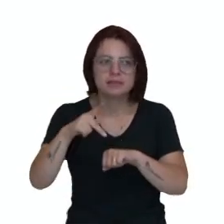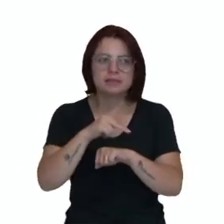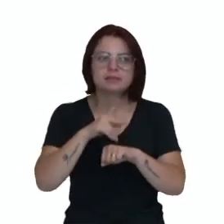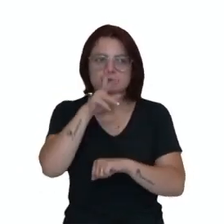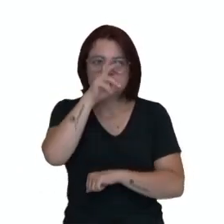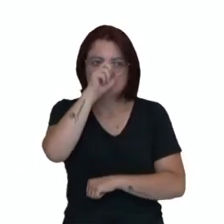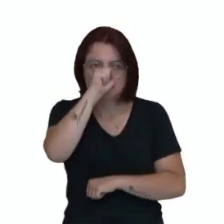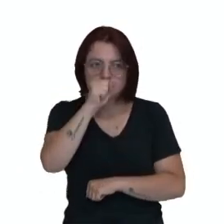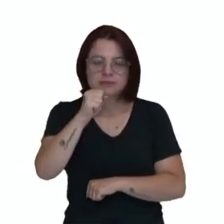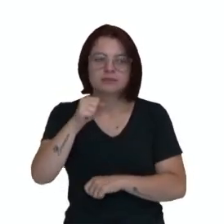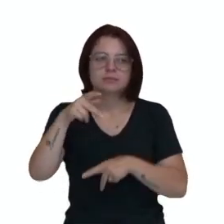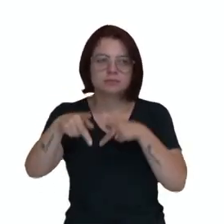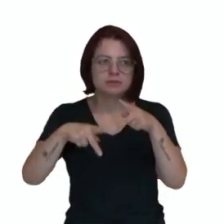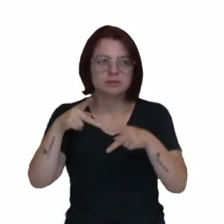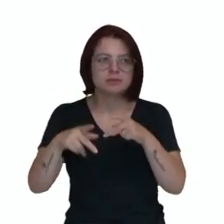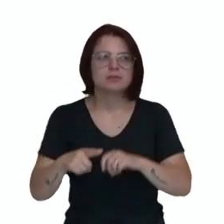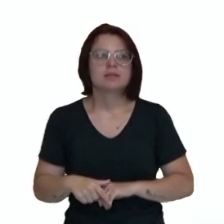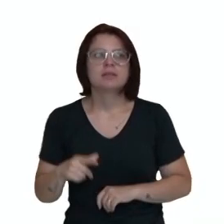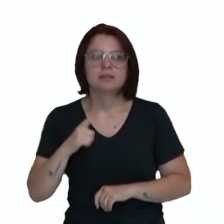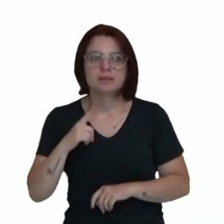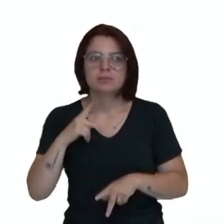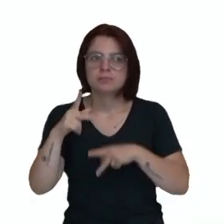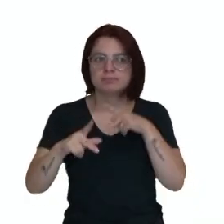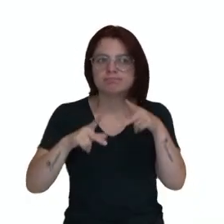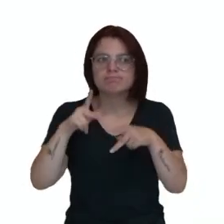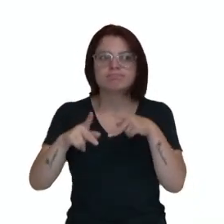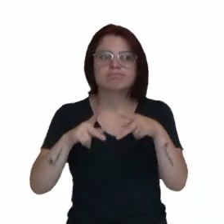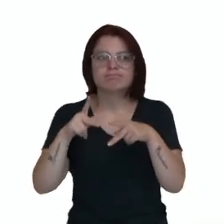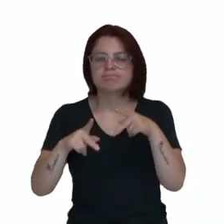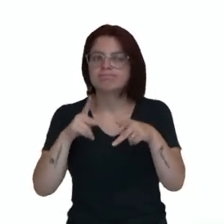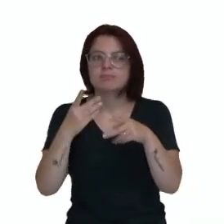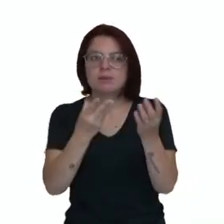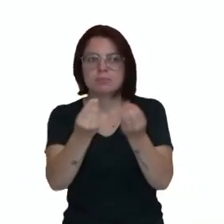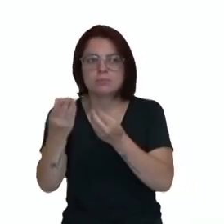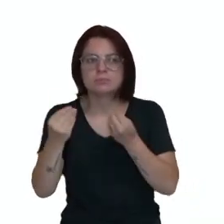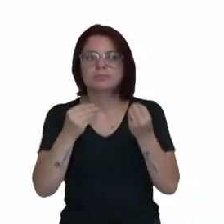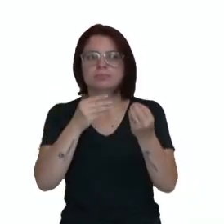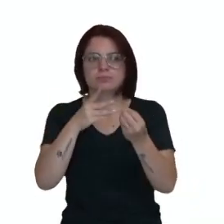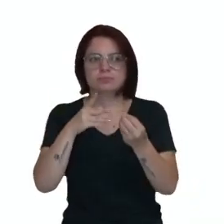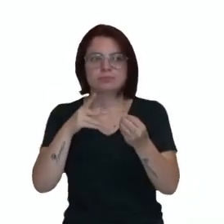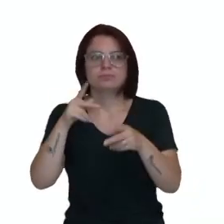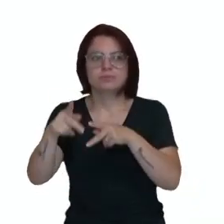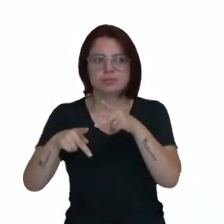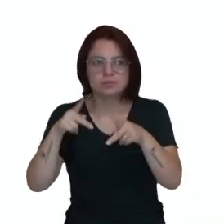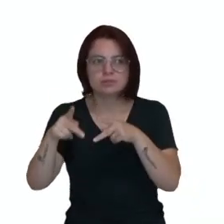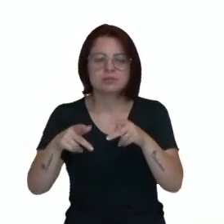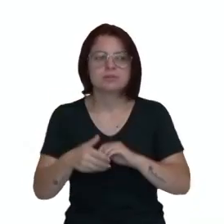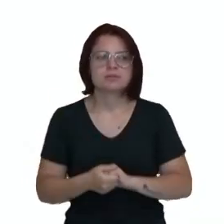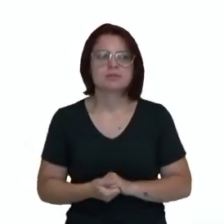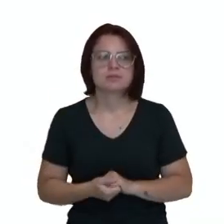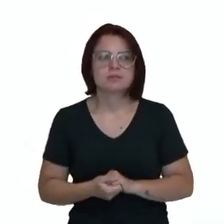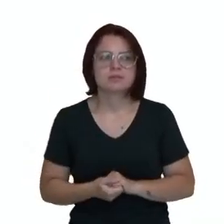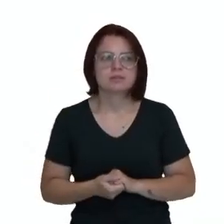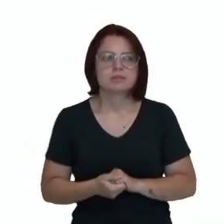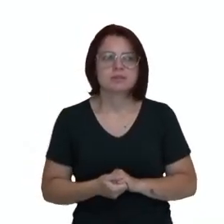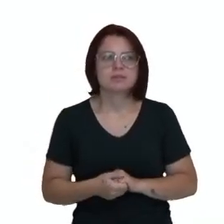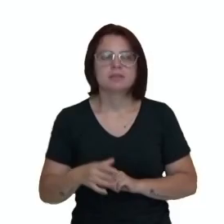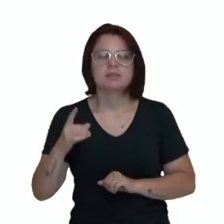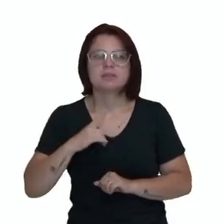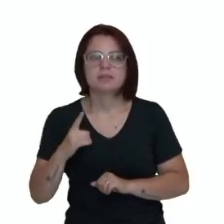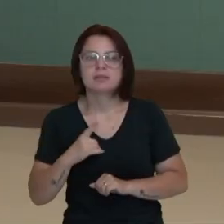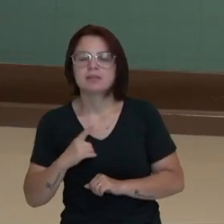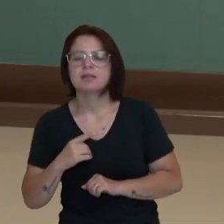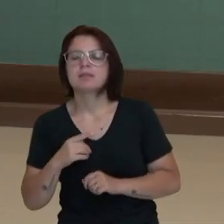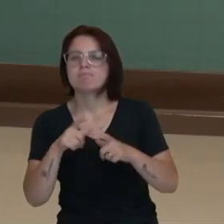fracamente povoados, populosos e densamente povoados, ou ainda pouco populosos e fracamente povoados, sendo